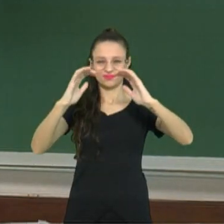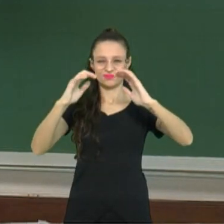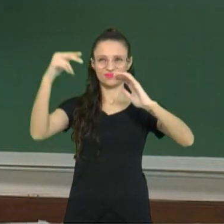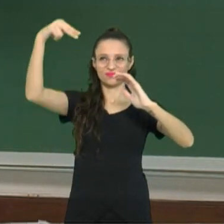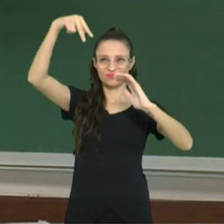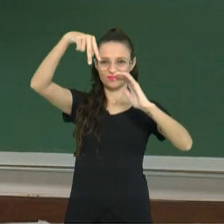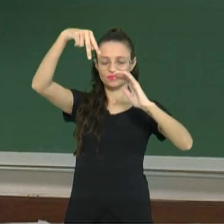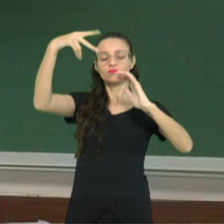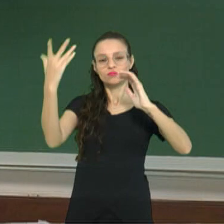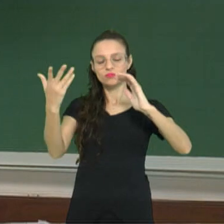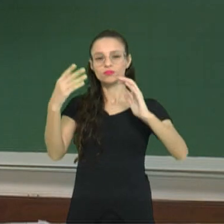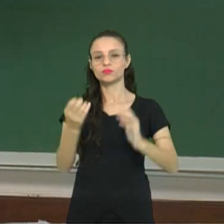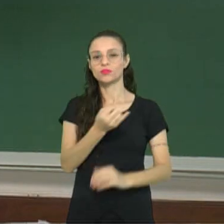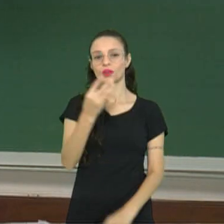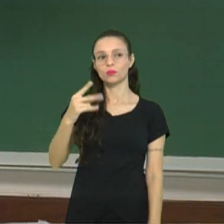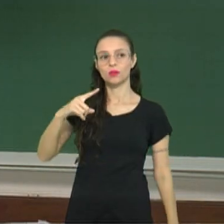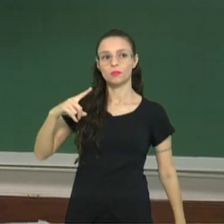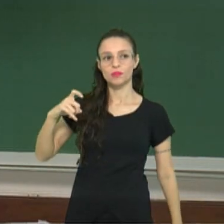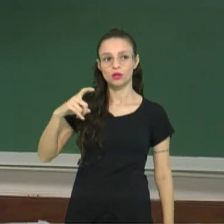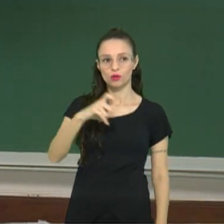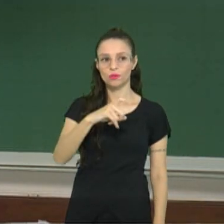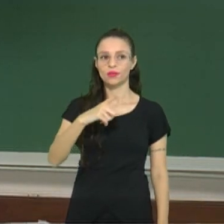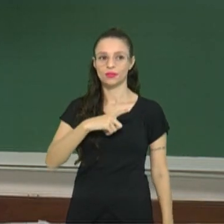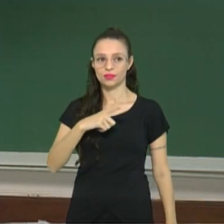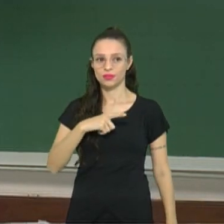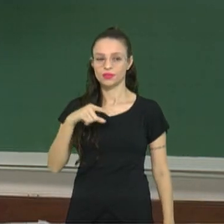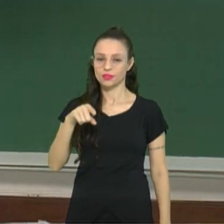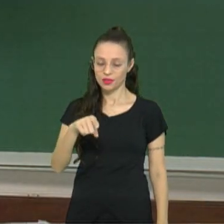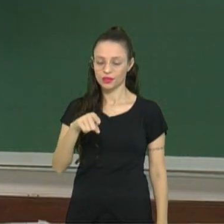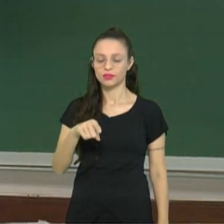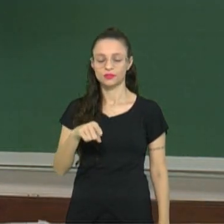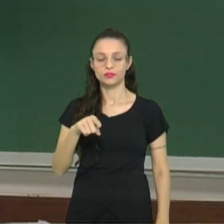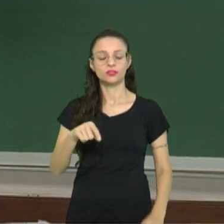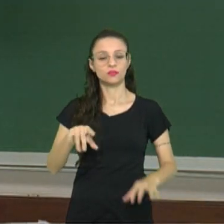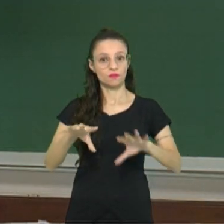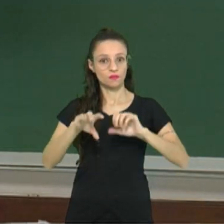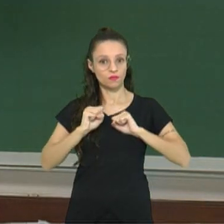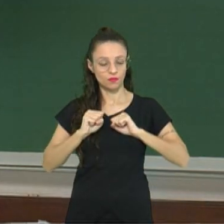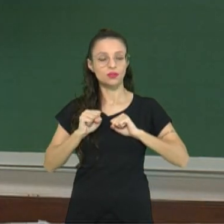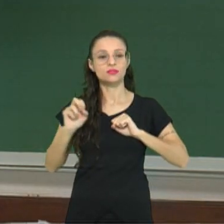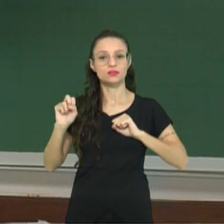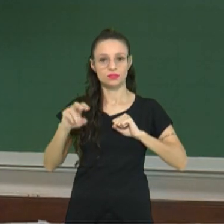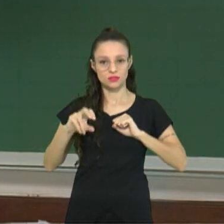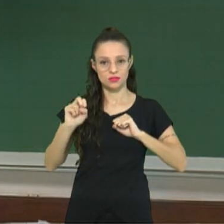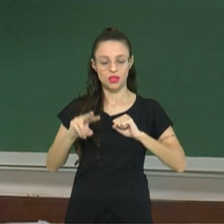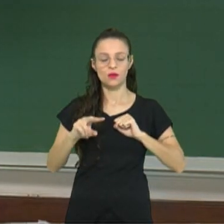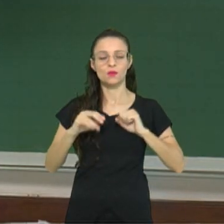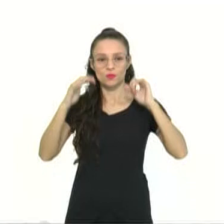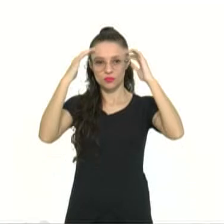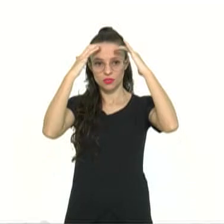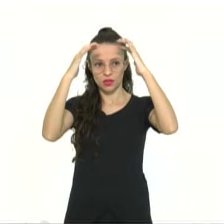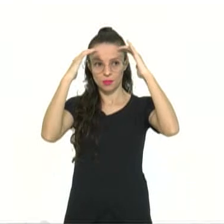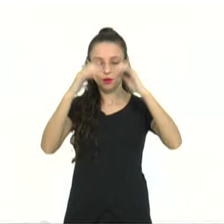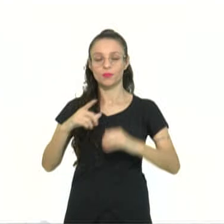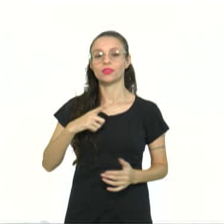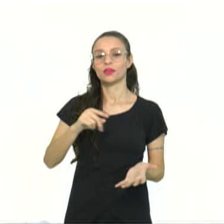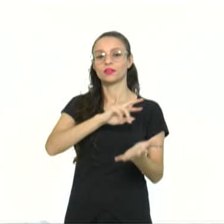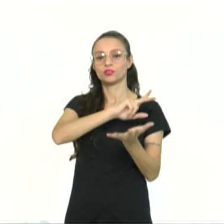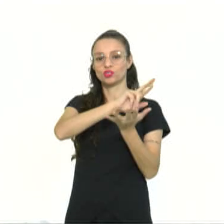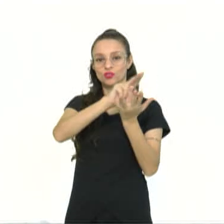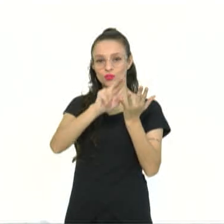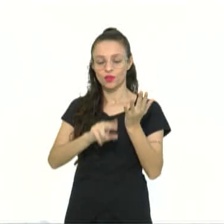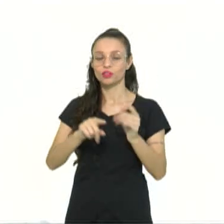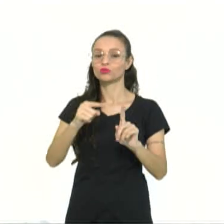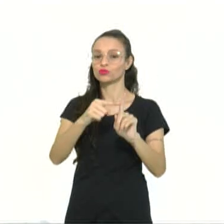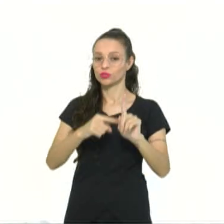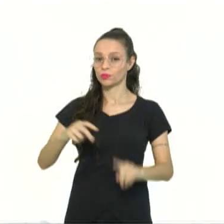a detecção de algum micro-organismo que estaria ali causando algum tipo de infecção cerebral, ok? Existem diversos tipos de vírus